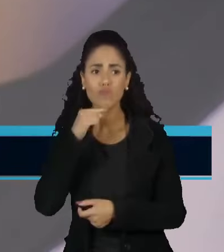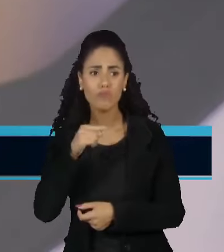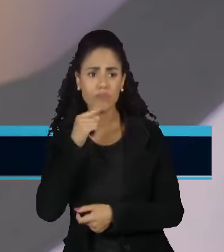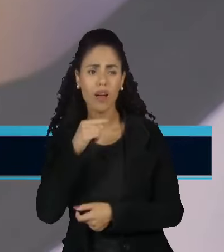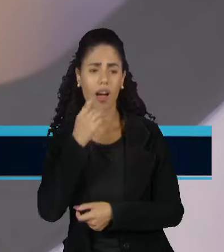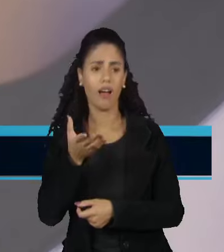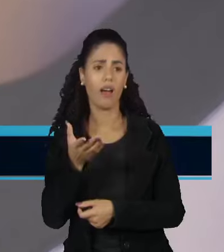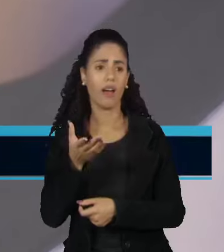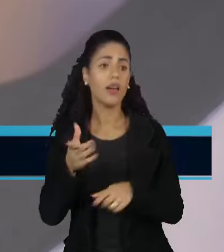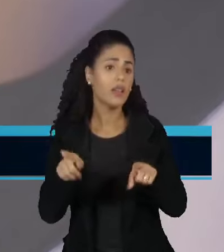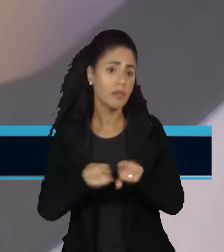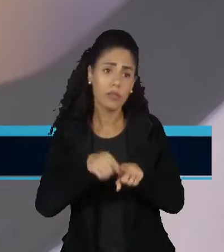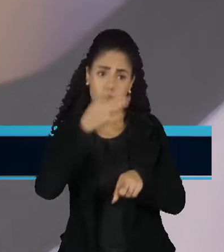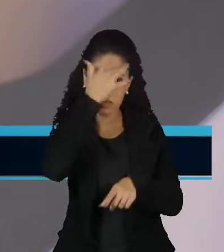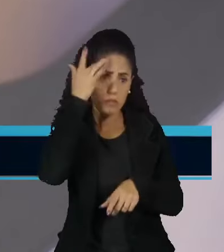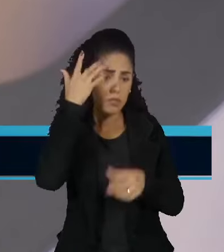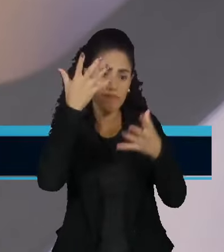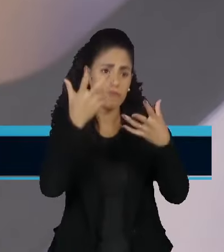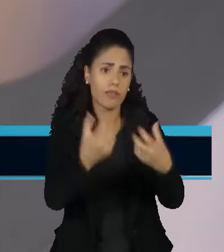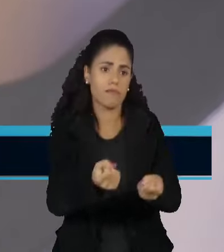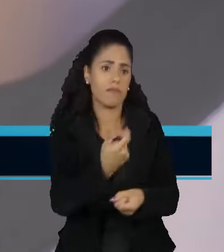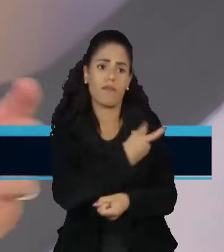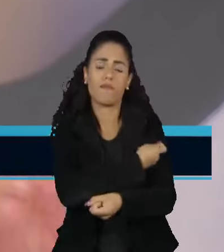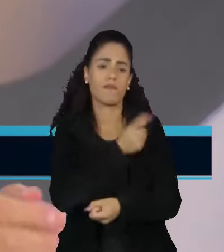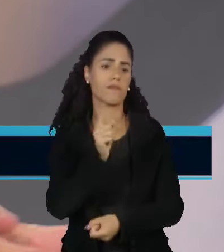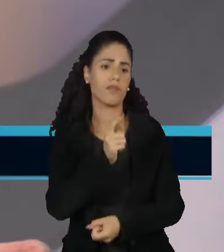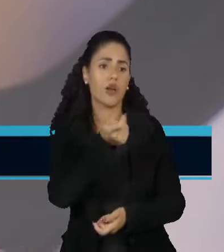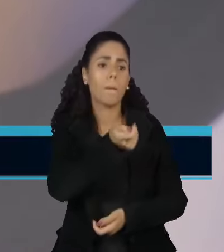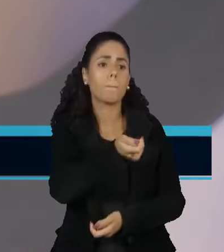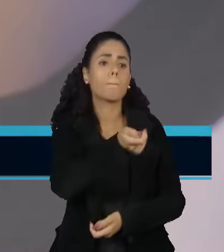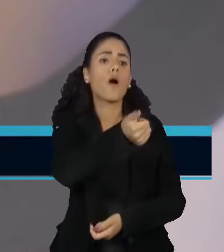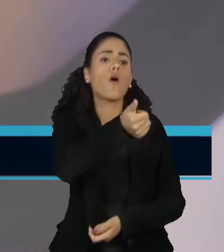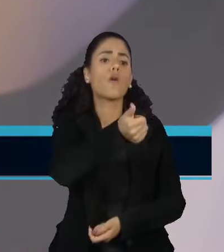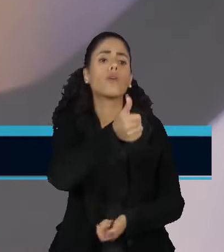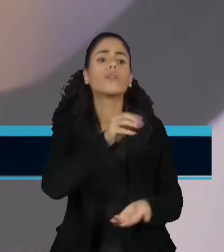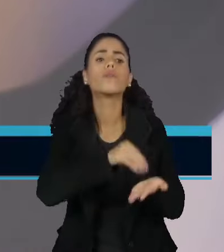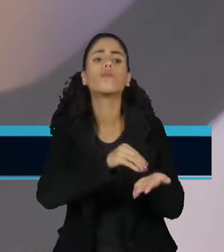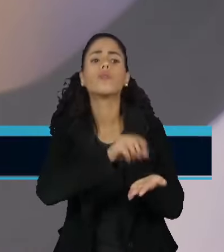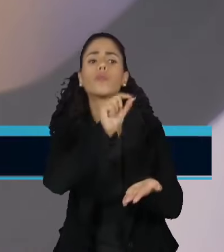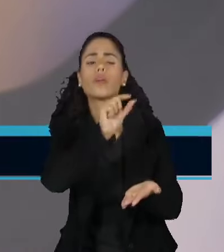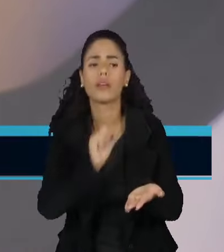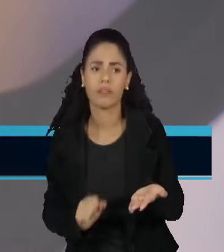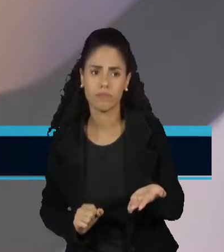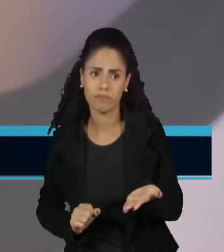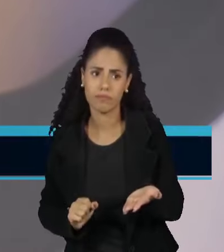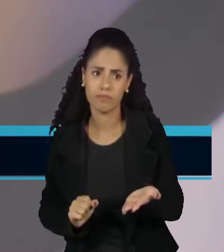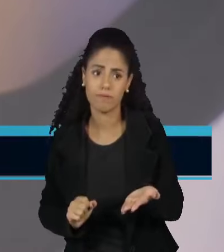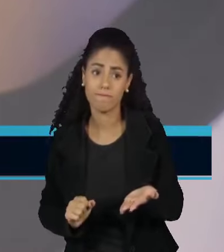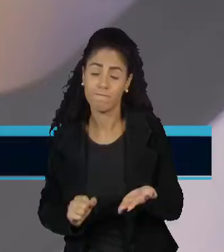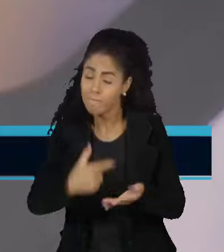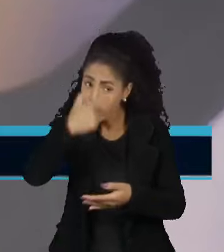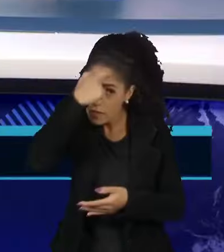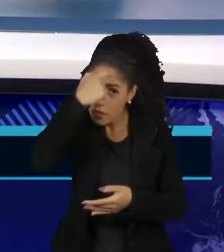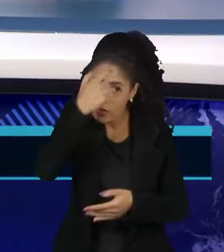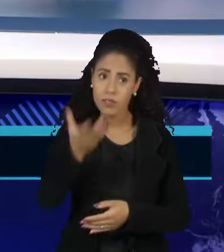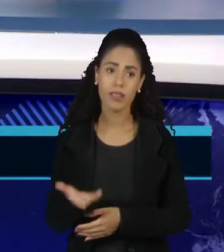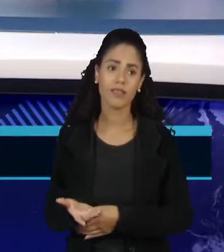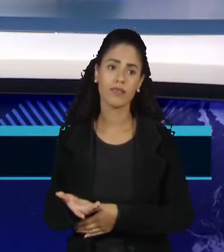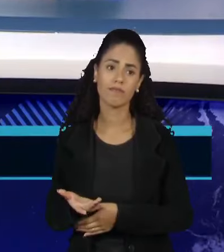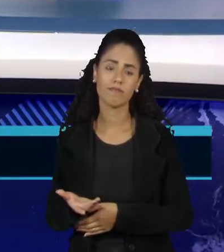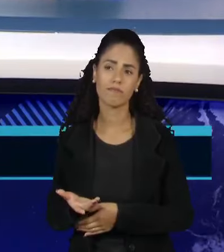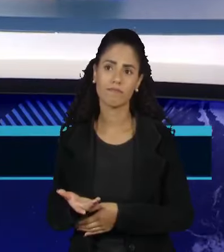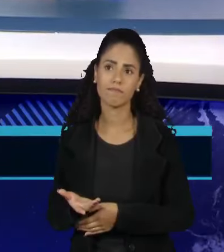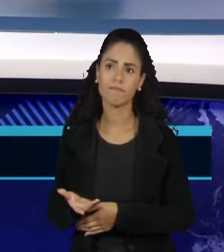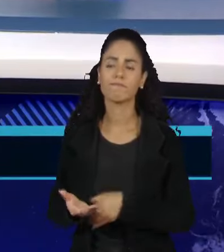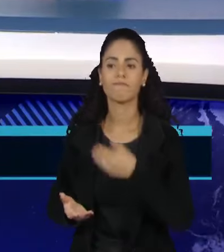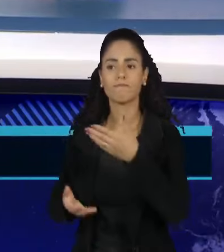não estão vacinando. Então, está sobrando caso e diminuindo e não tendo vacina suficiente. Aliás, isso que